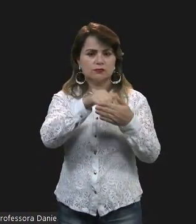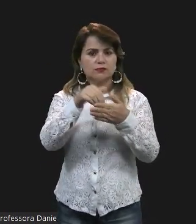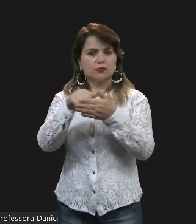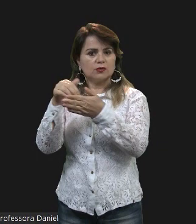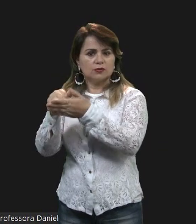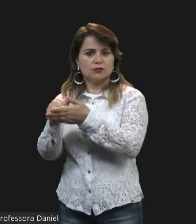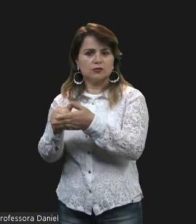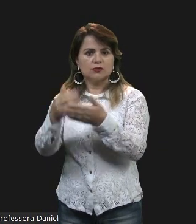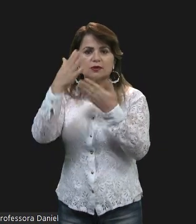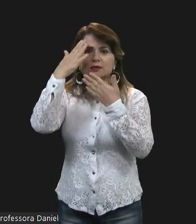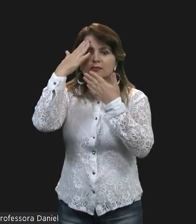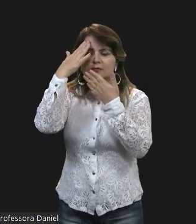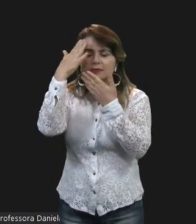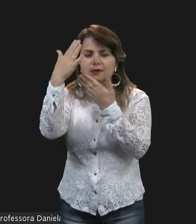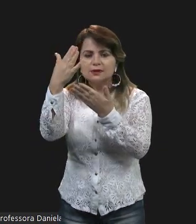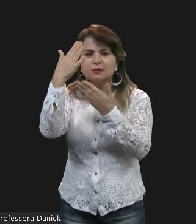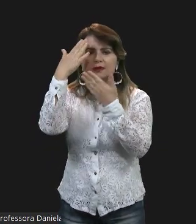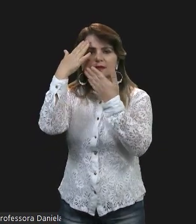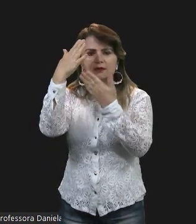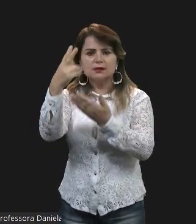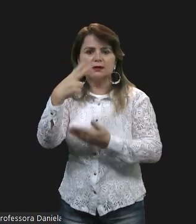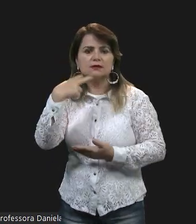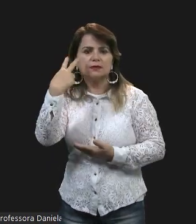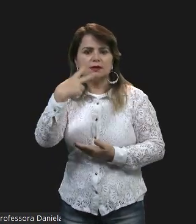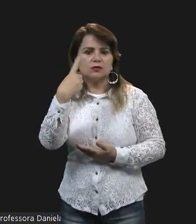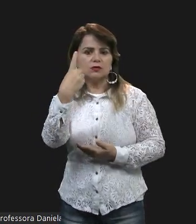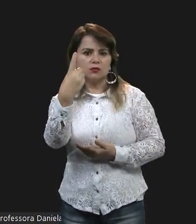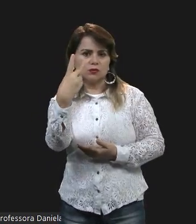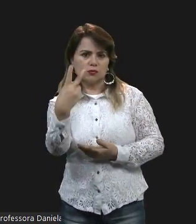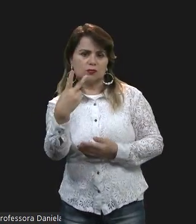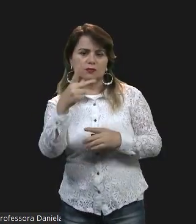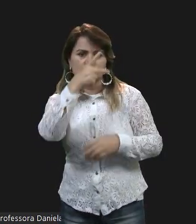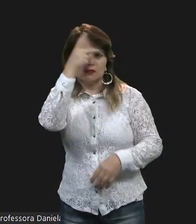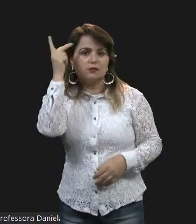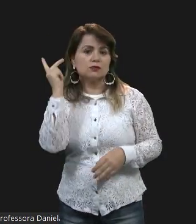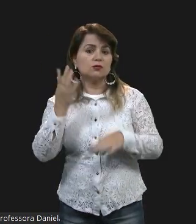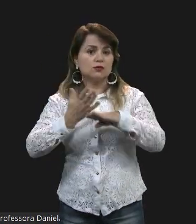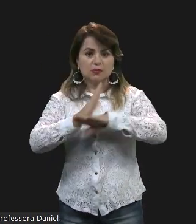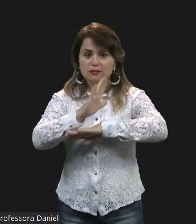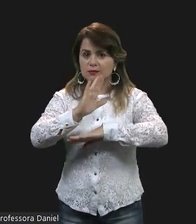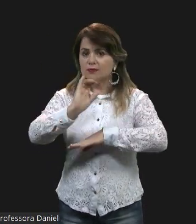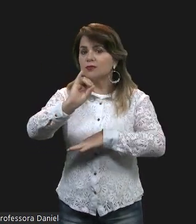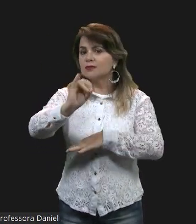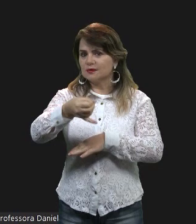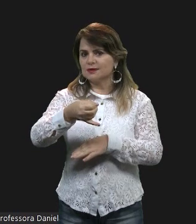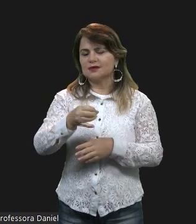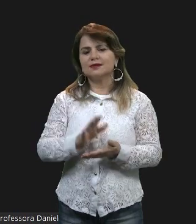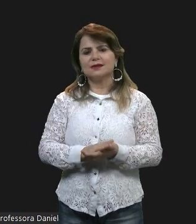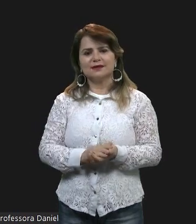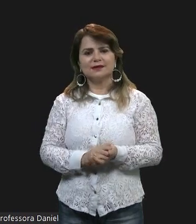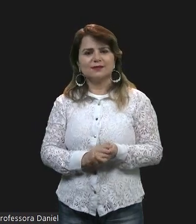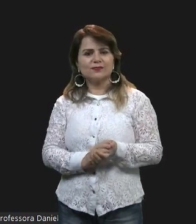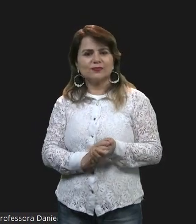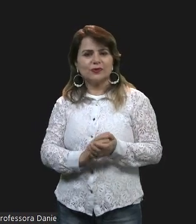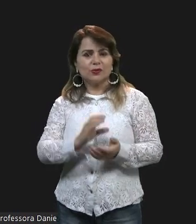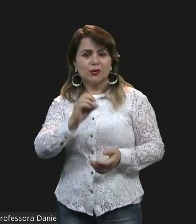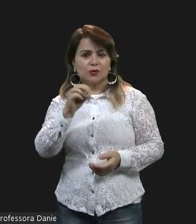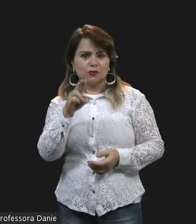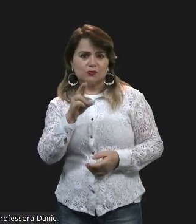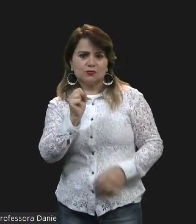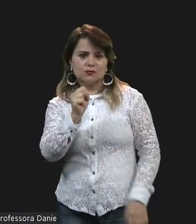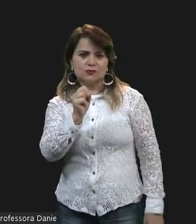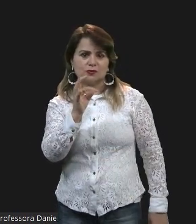agradecer imensamente os 12 vereadores que aprovaram, dando sim. Custódio, você é o